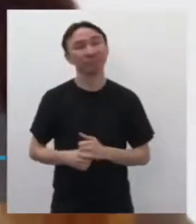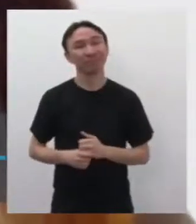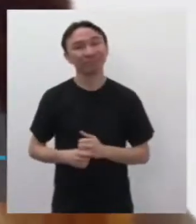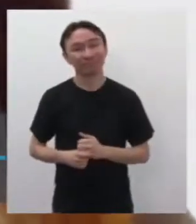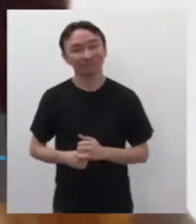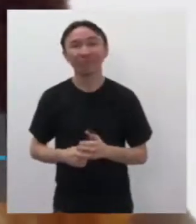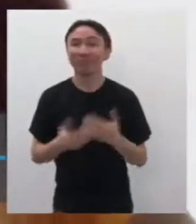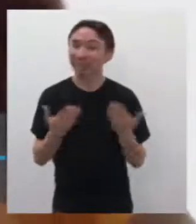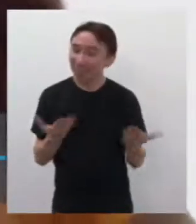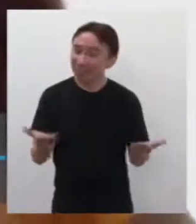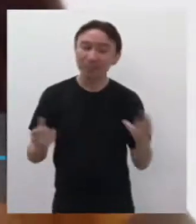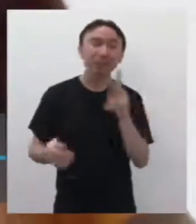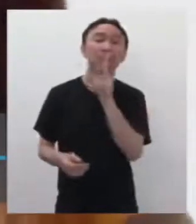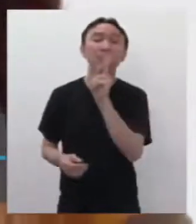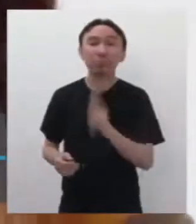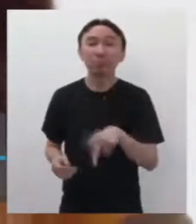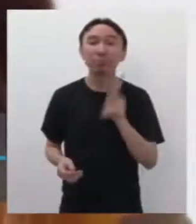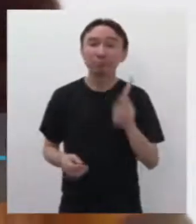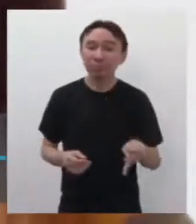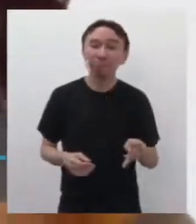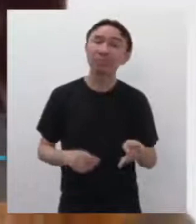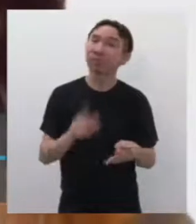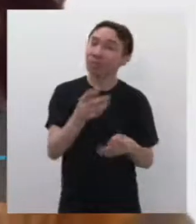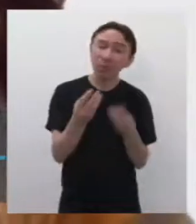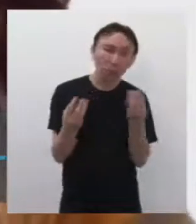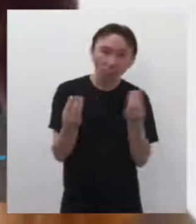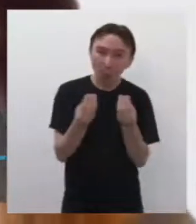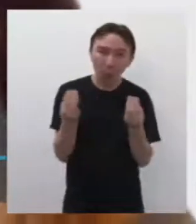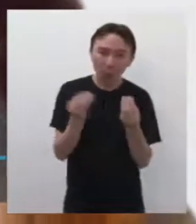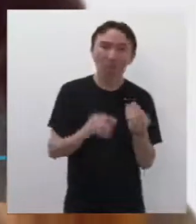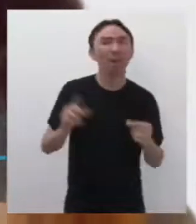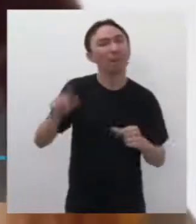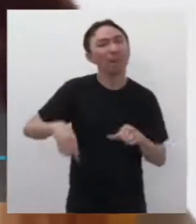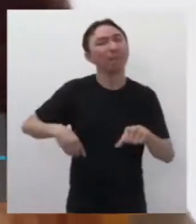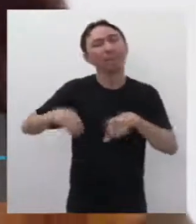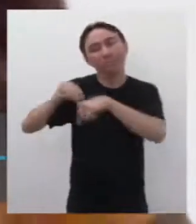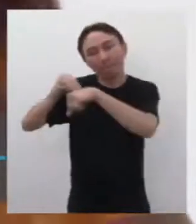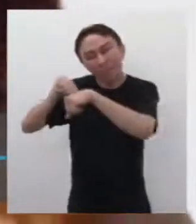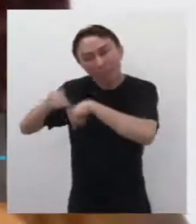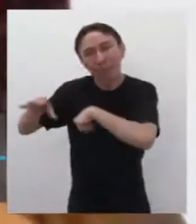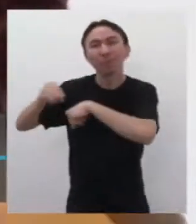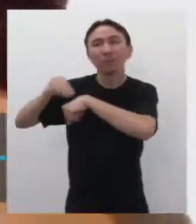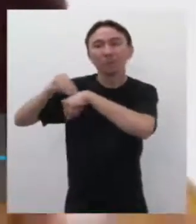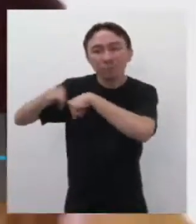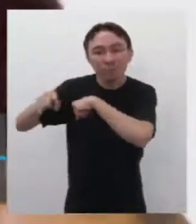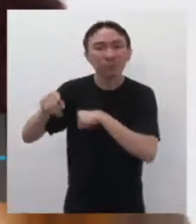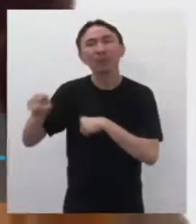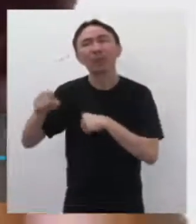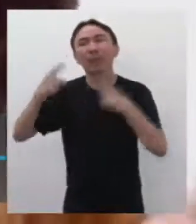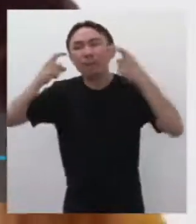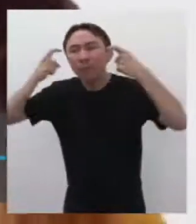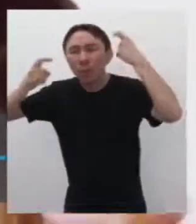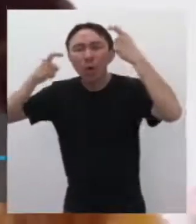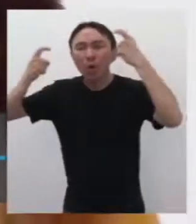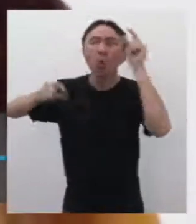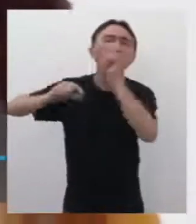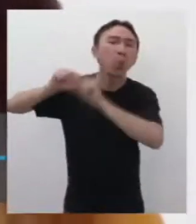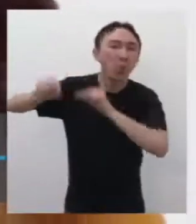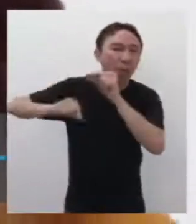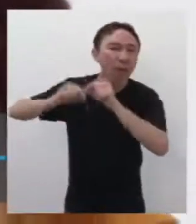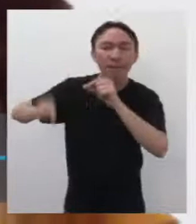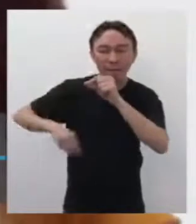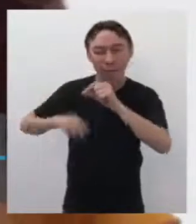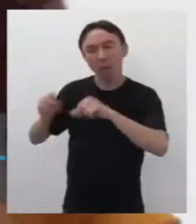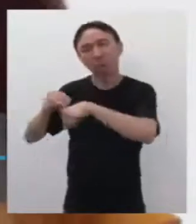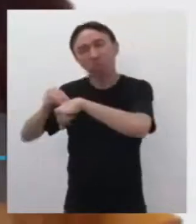pode servir como um mentor, conhecendo os anseios daquele aluno, como em qualquer escola, sendo